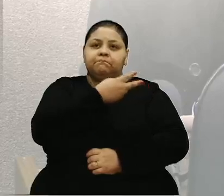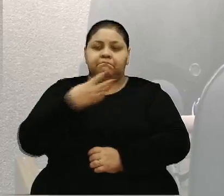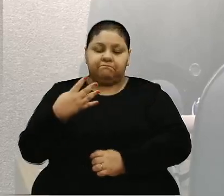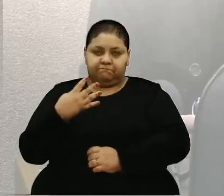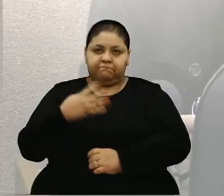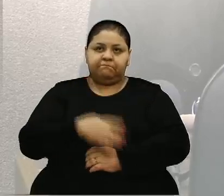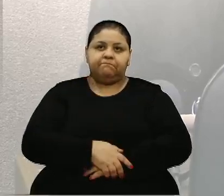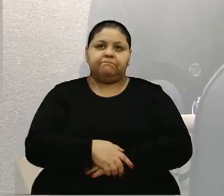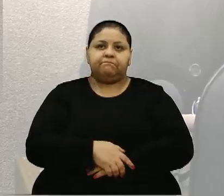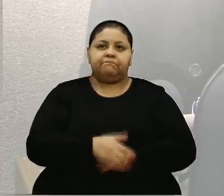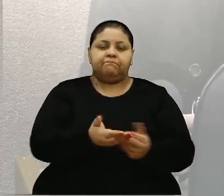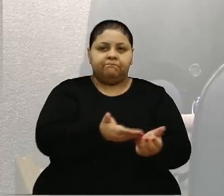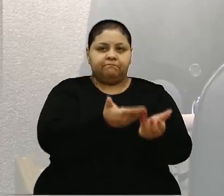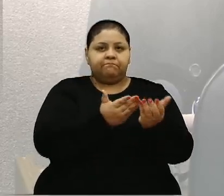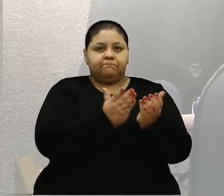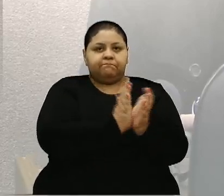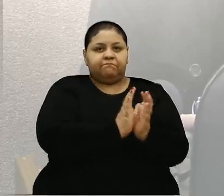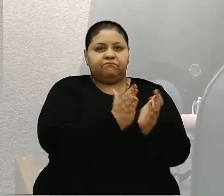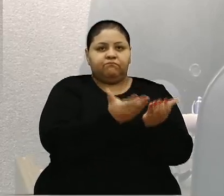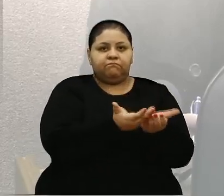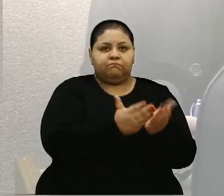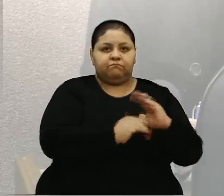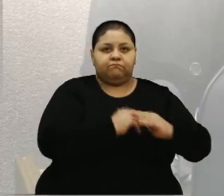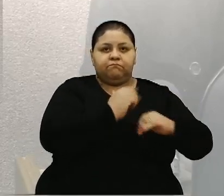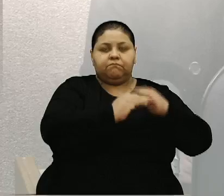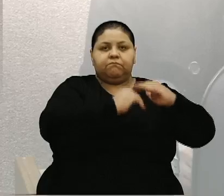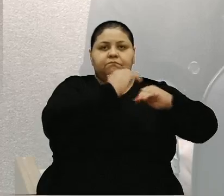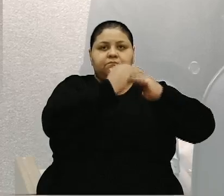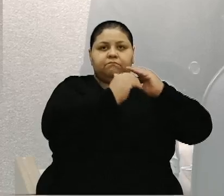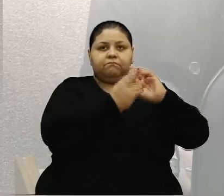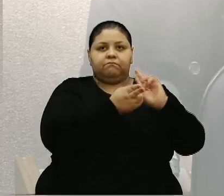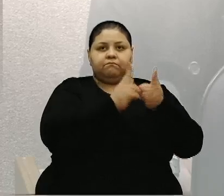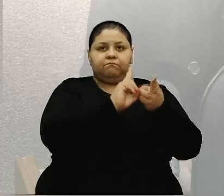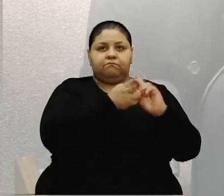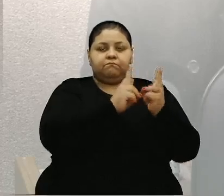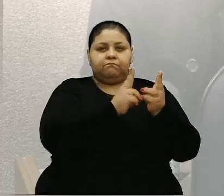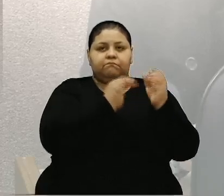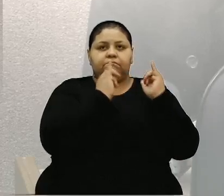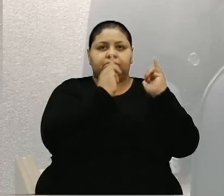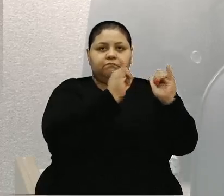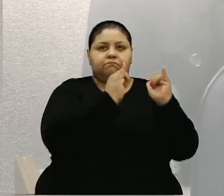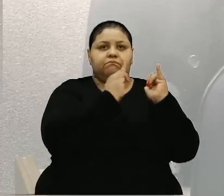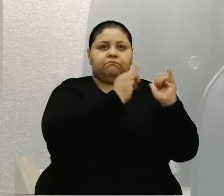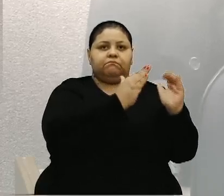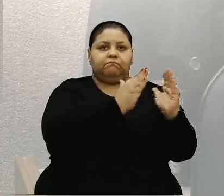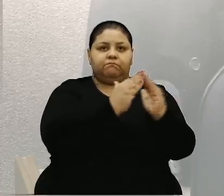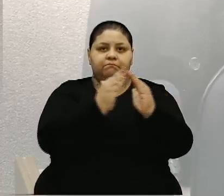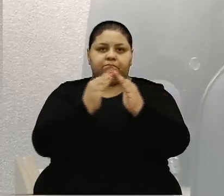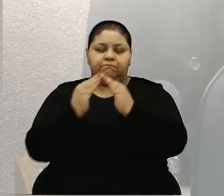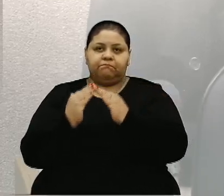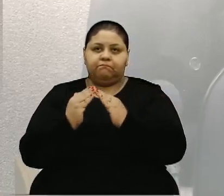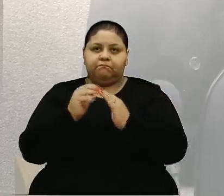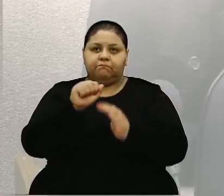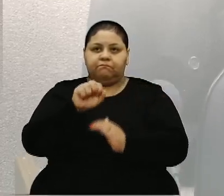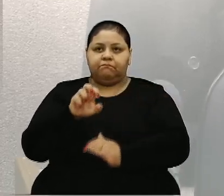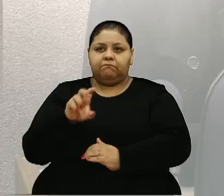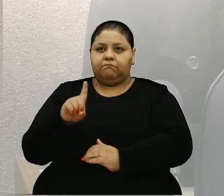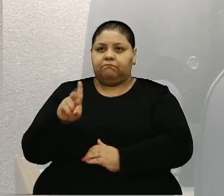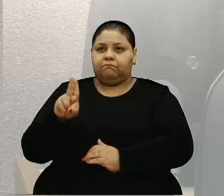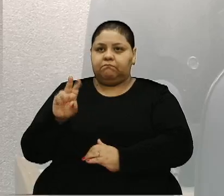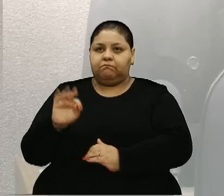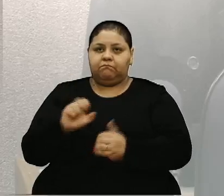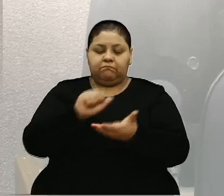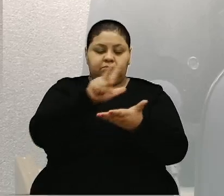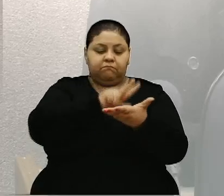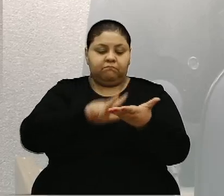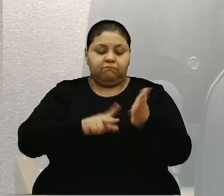115/2024. Recebe esta Comissão de Desenvolvimento Urbano, Transporte e Habitação, SEDUT, para